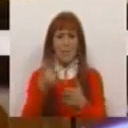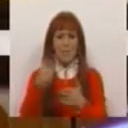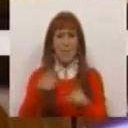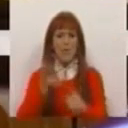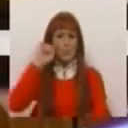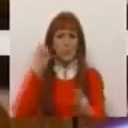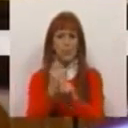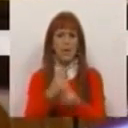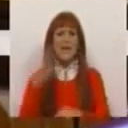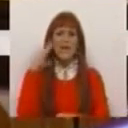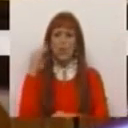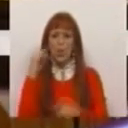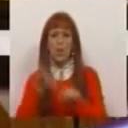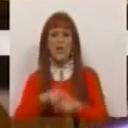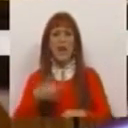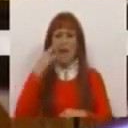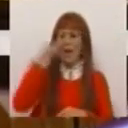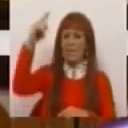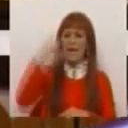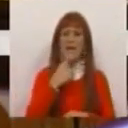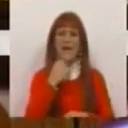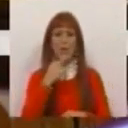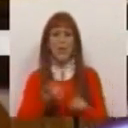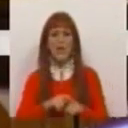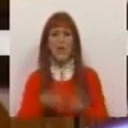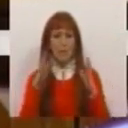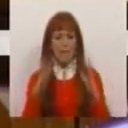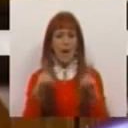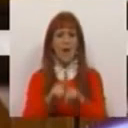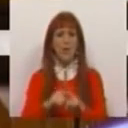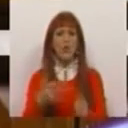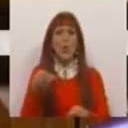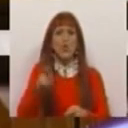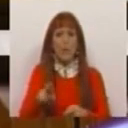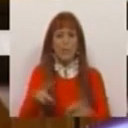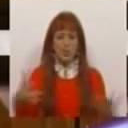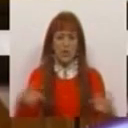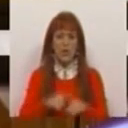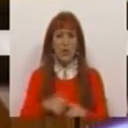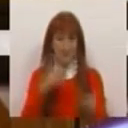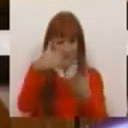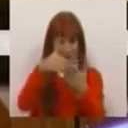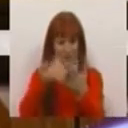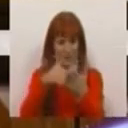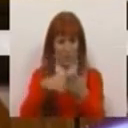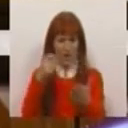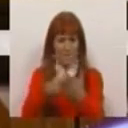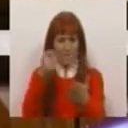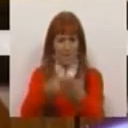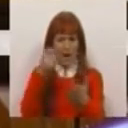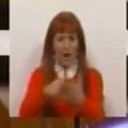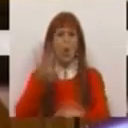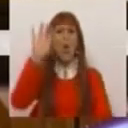é cobrada na Suíça, na Alemanha, no Reino Unido e numa parte do Luxemburgo. A introdução da